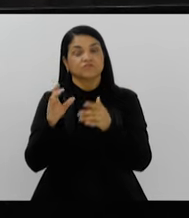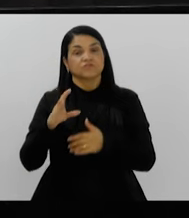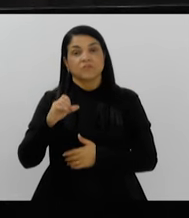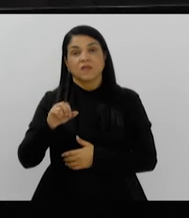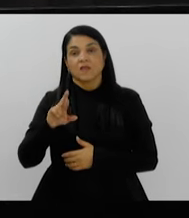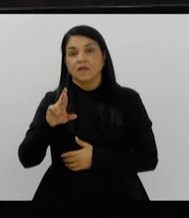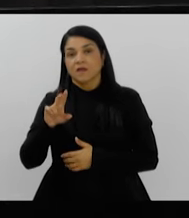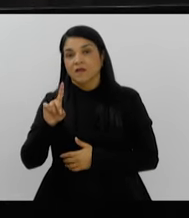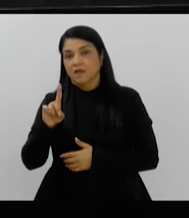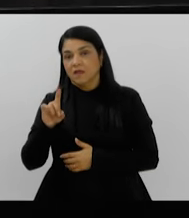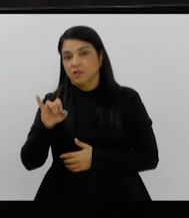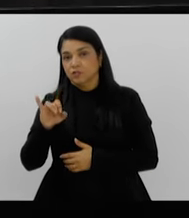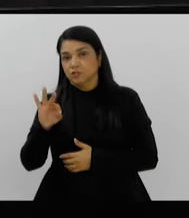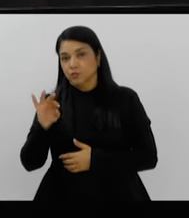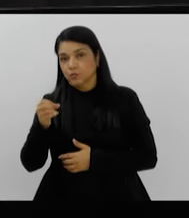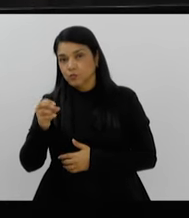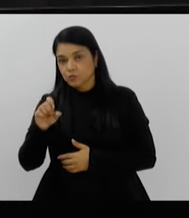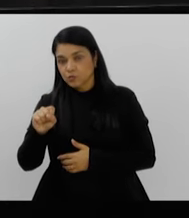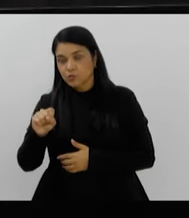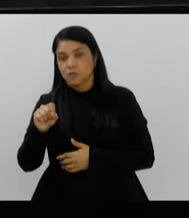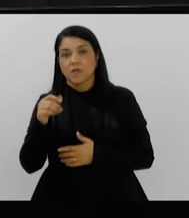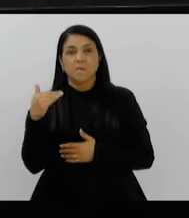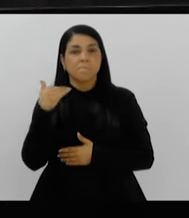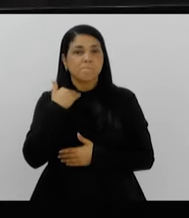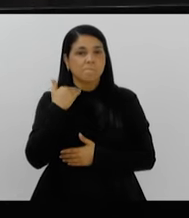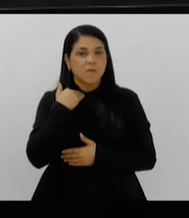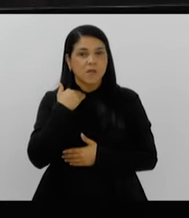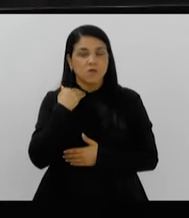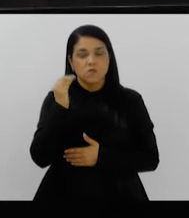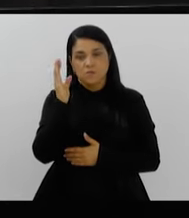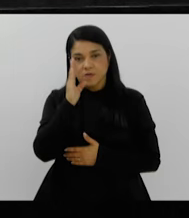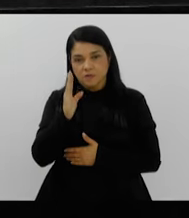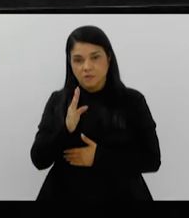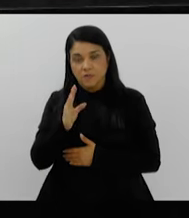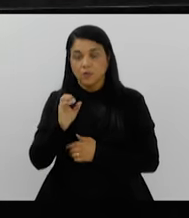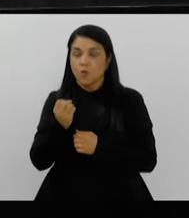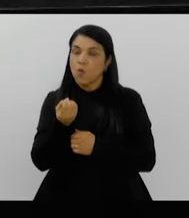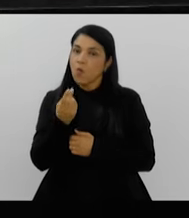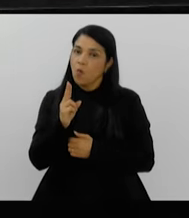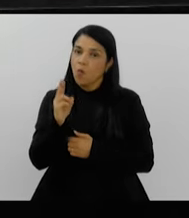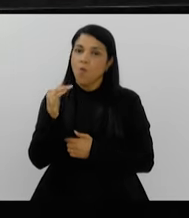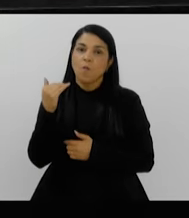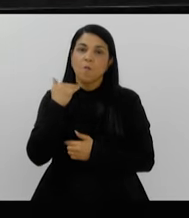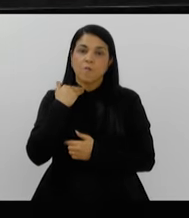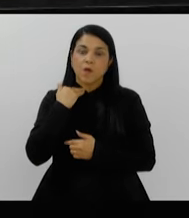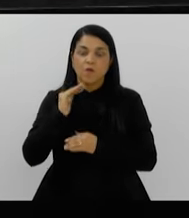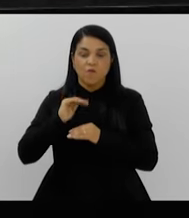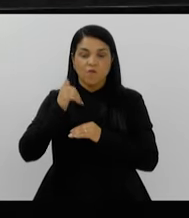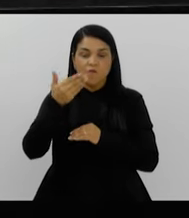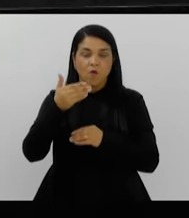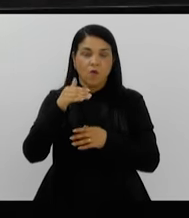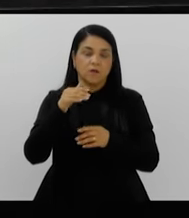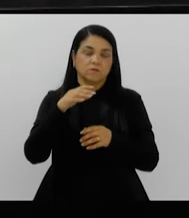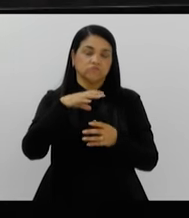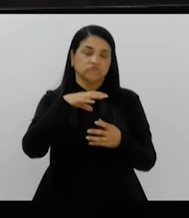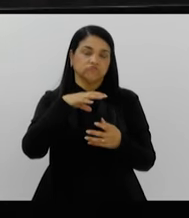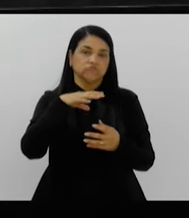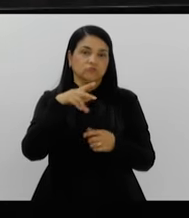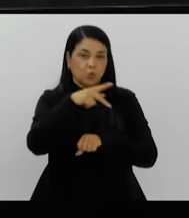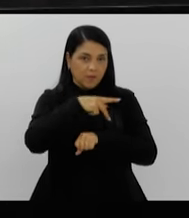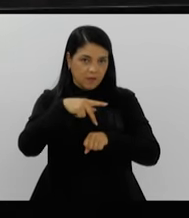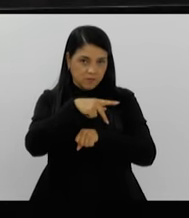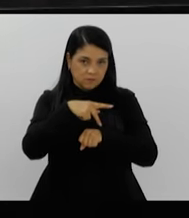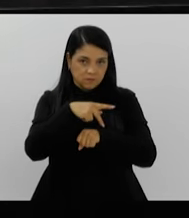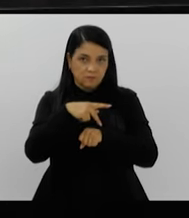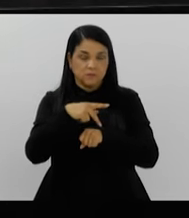créditos, não é? Sejam eles em bancos nacionais ou internacionais, e isso é uma das emendas que eu vou